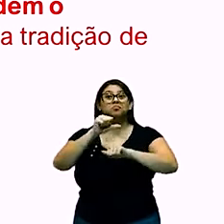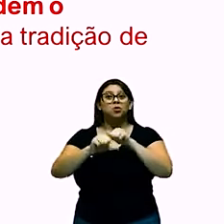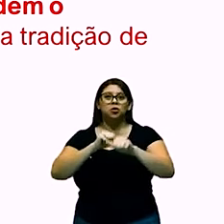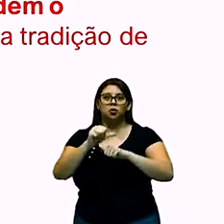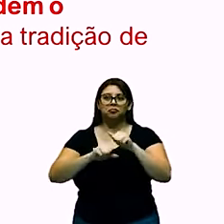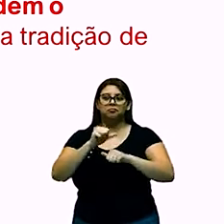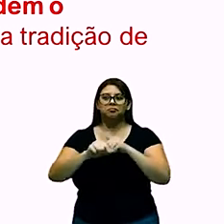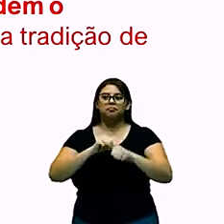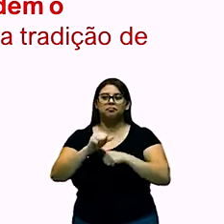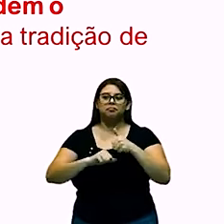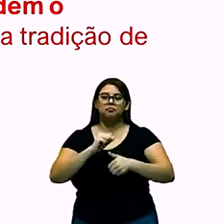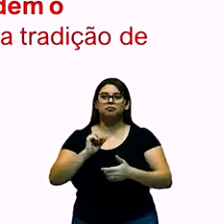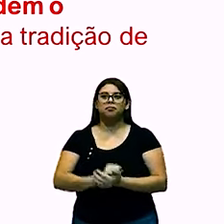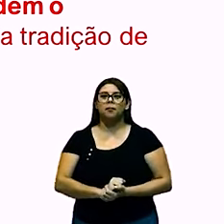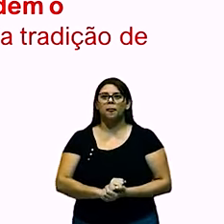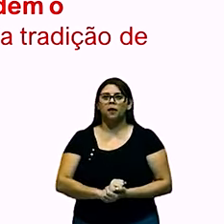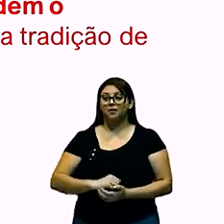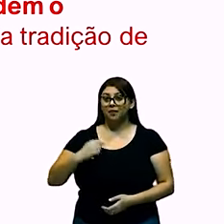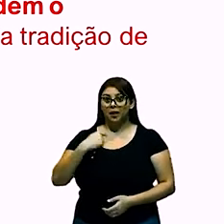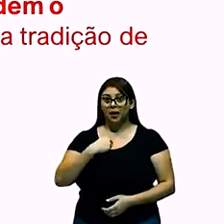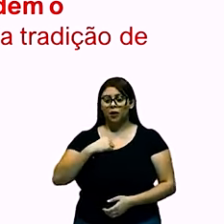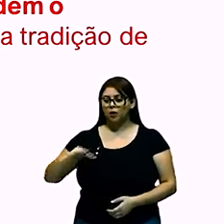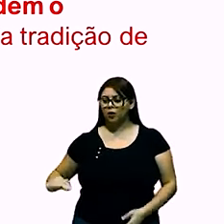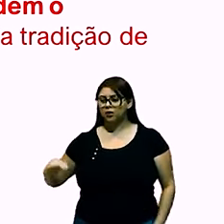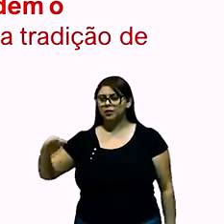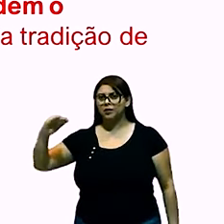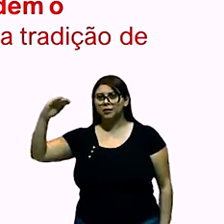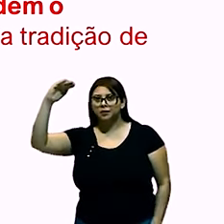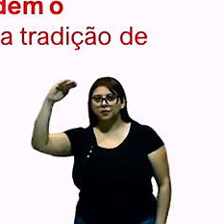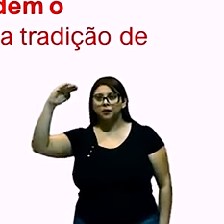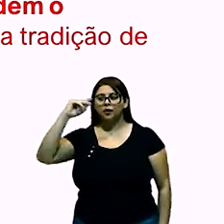Ceia. Eu cresci vendo o pastor pegar